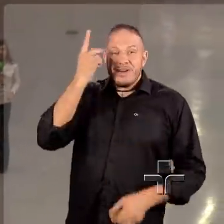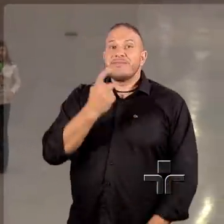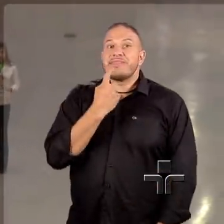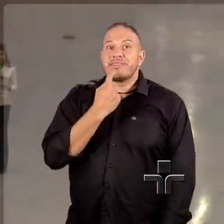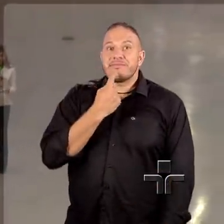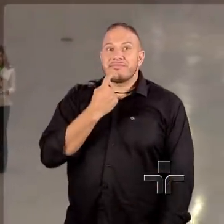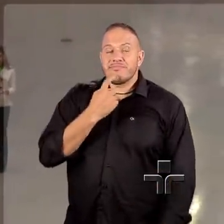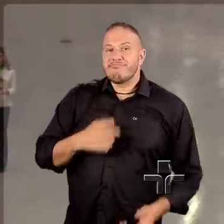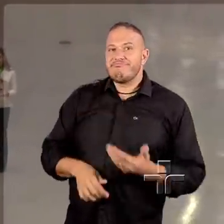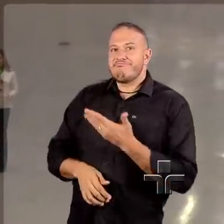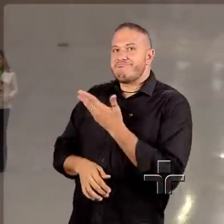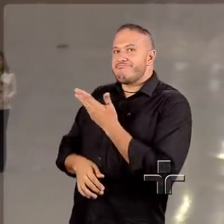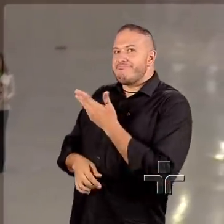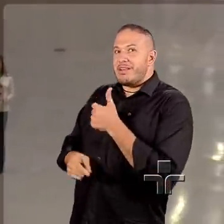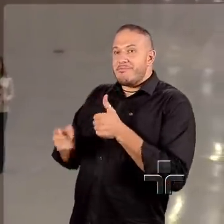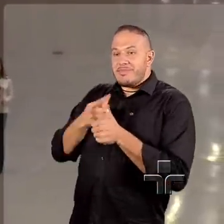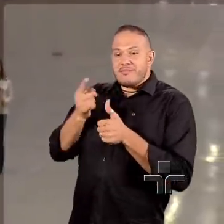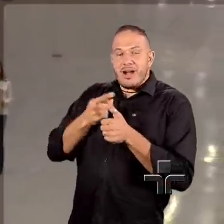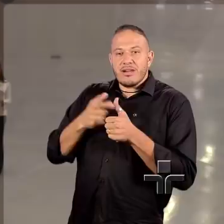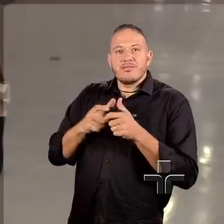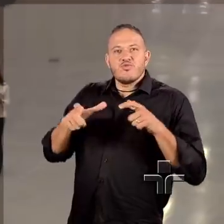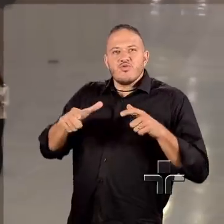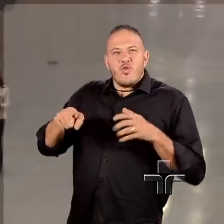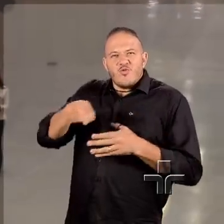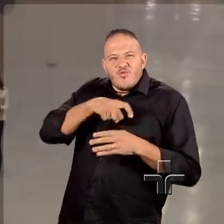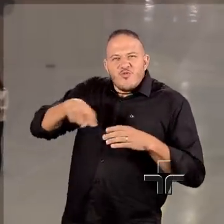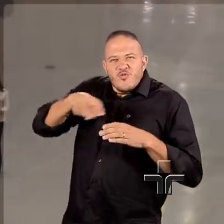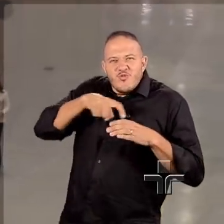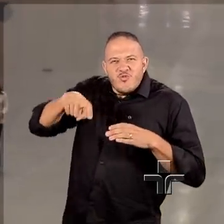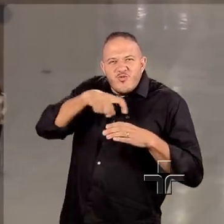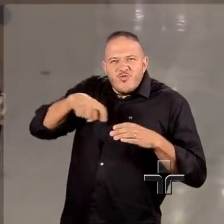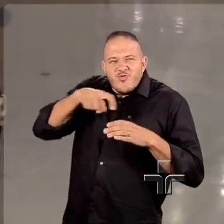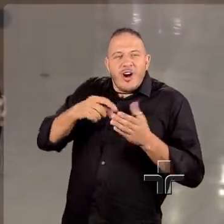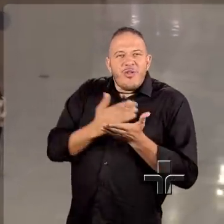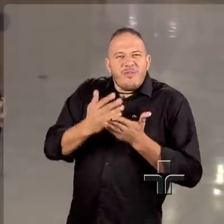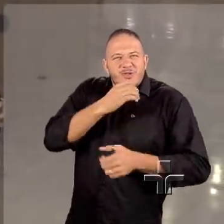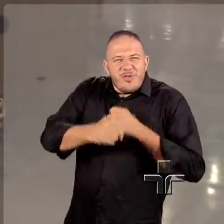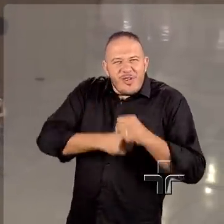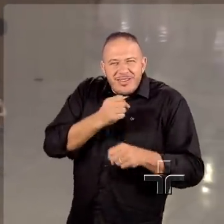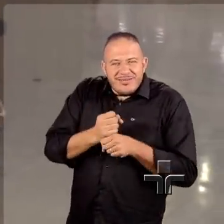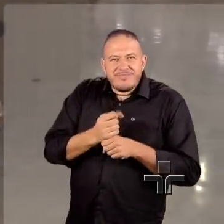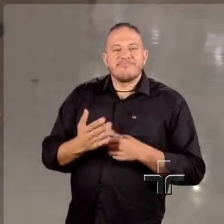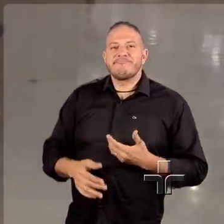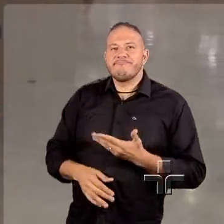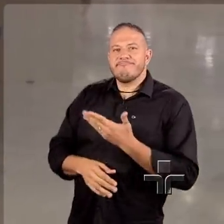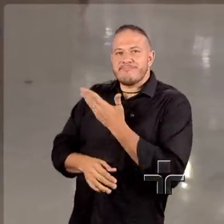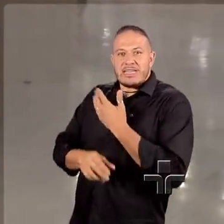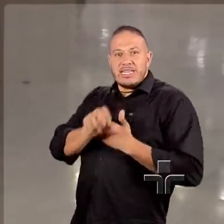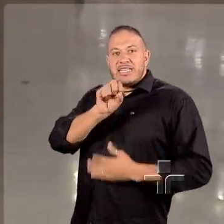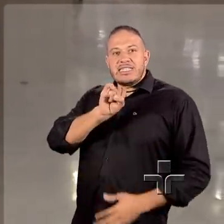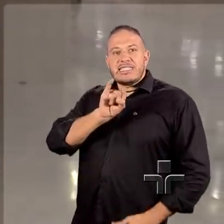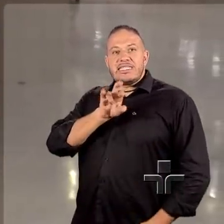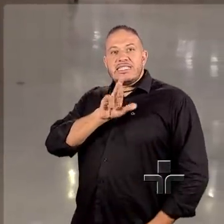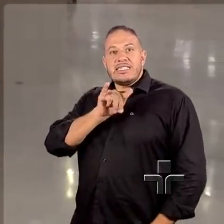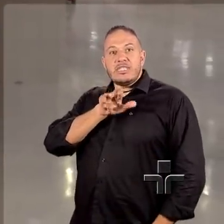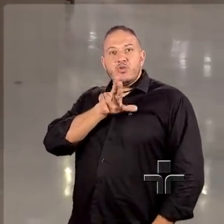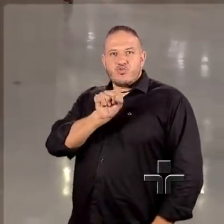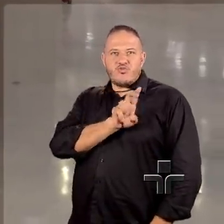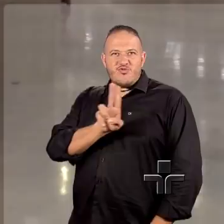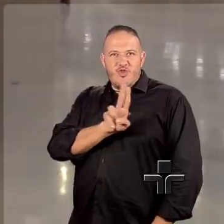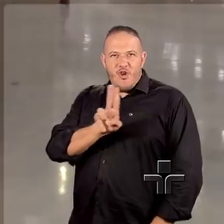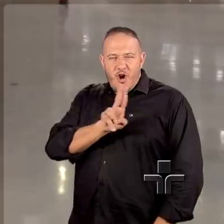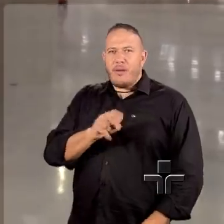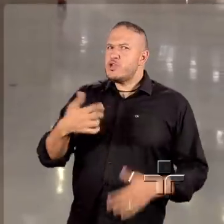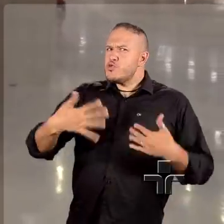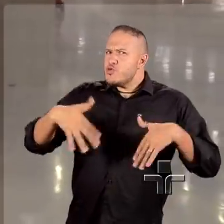Paulo, a primeira etapa do projeto foi inaugurada neste ano. Chamado de Sirius, o equipamento é versátil e pode ser